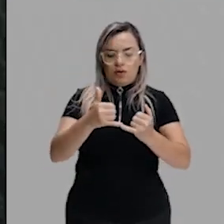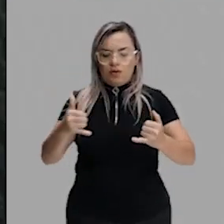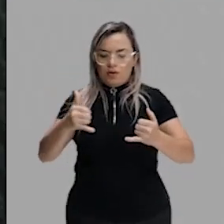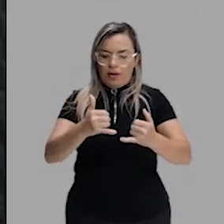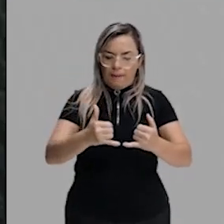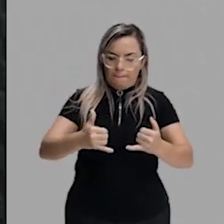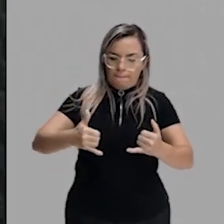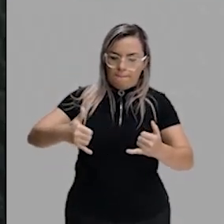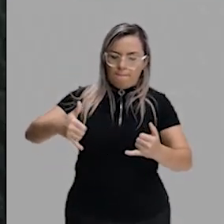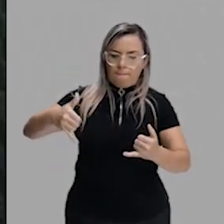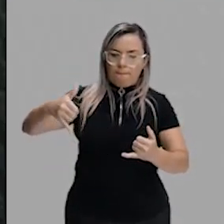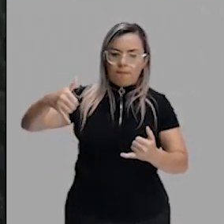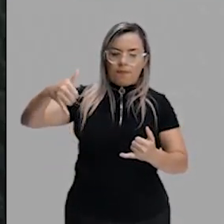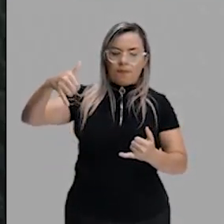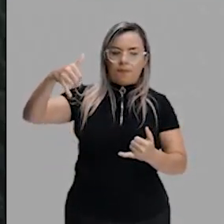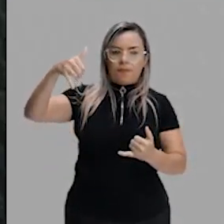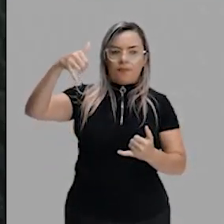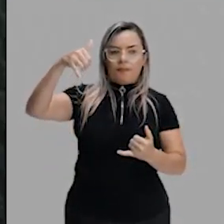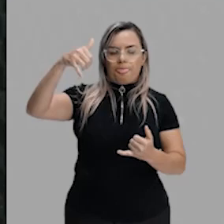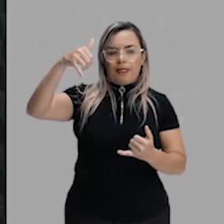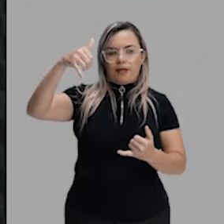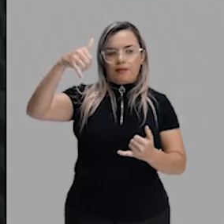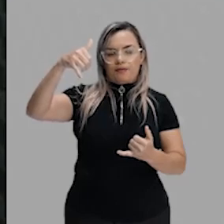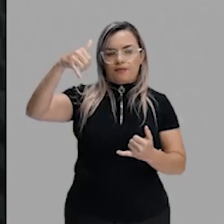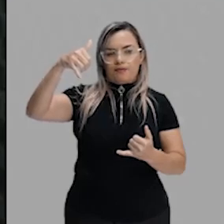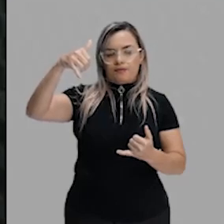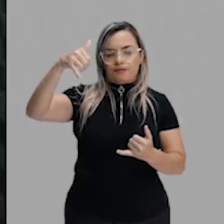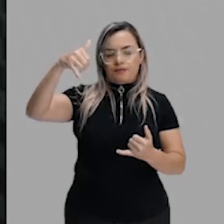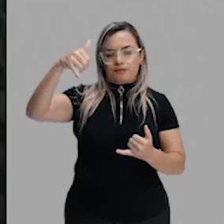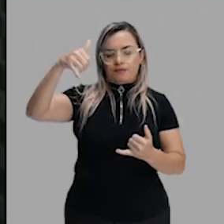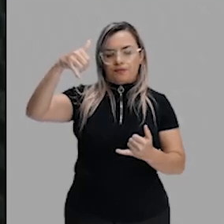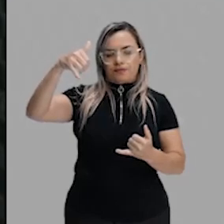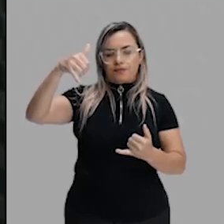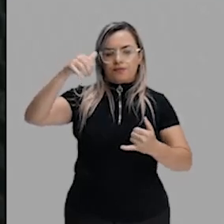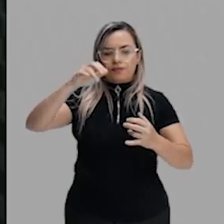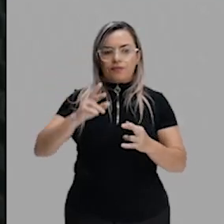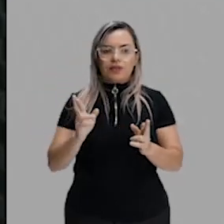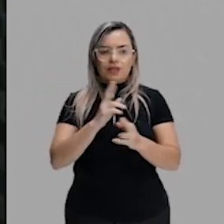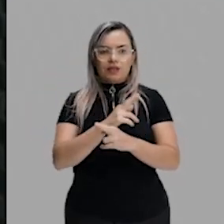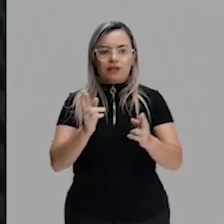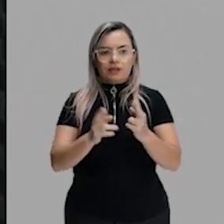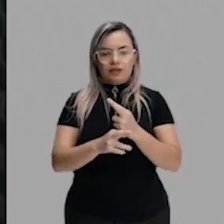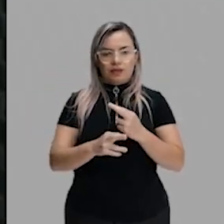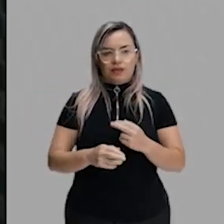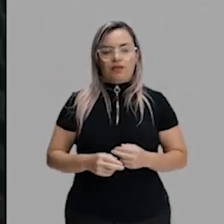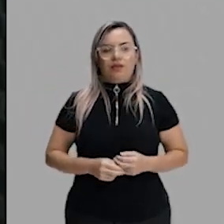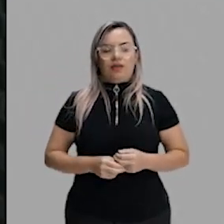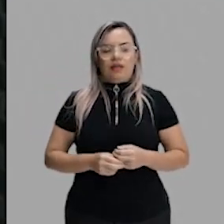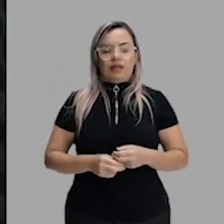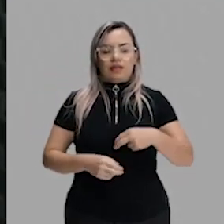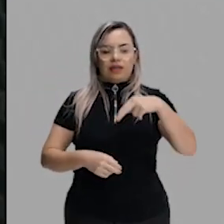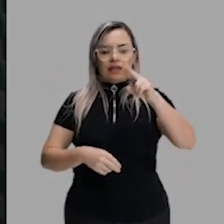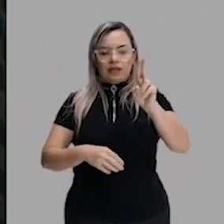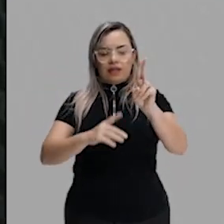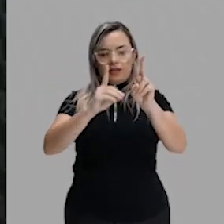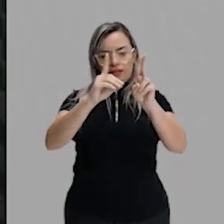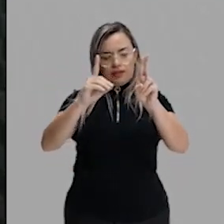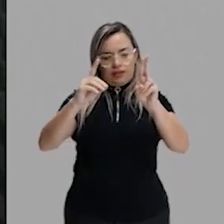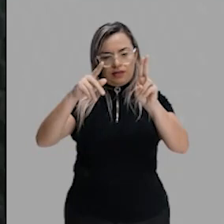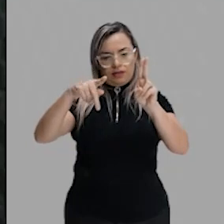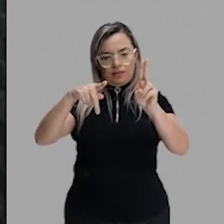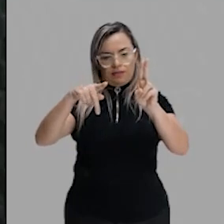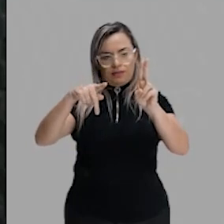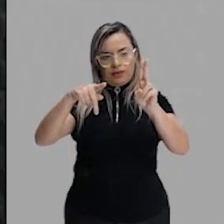uma curva. Então nós vamos ter aqui, ó, para cada DDP, uma corrente com valores